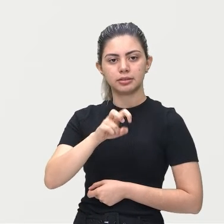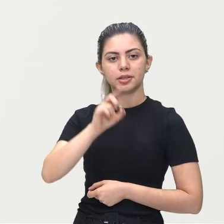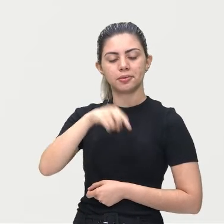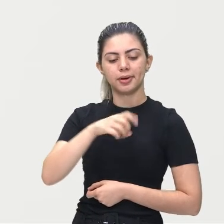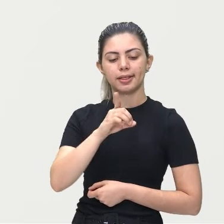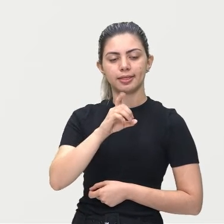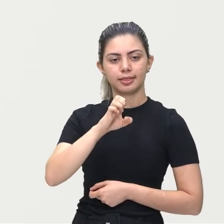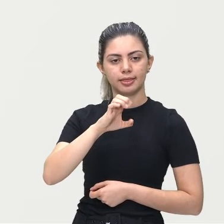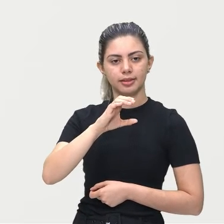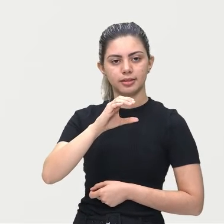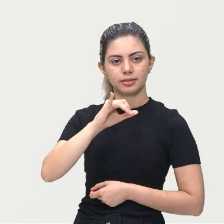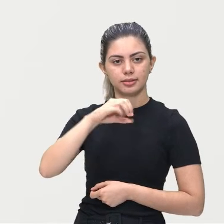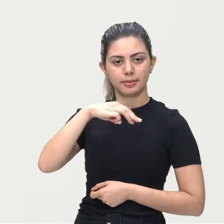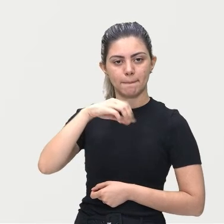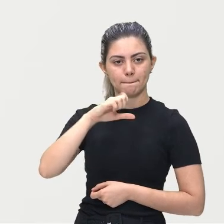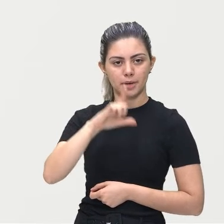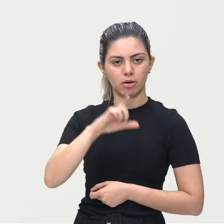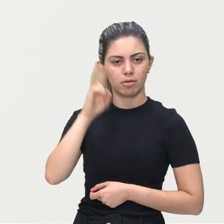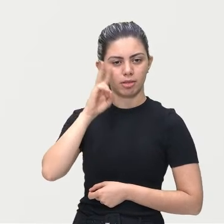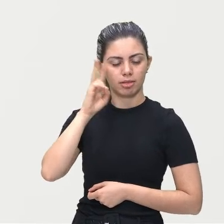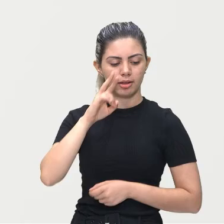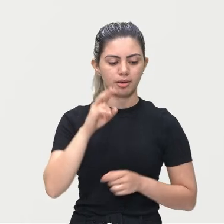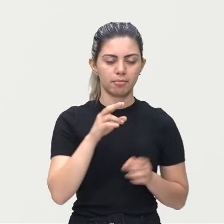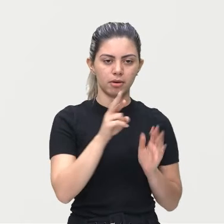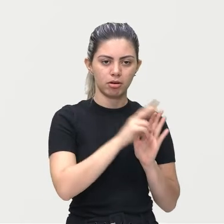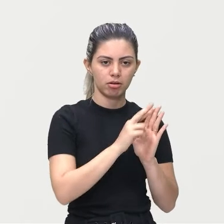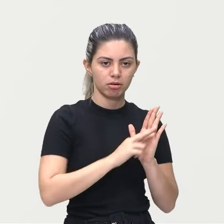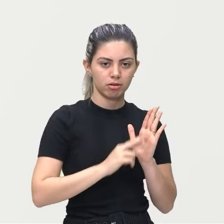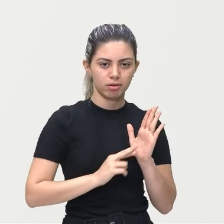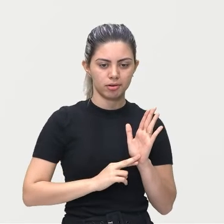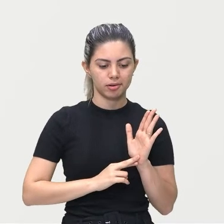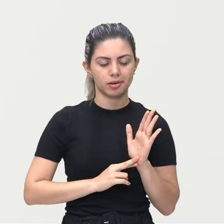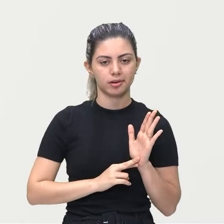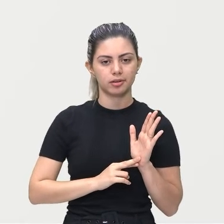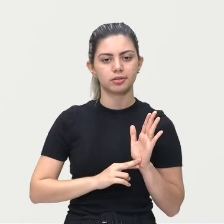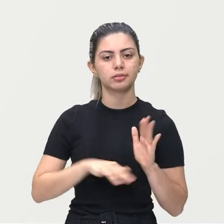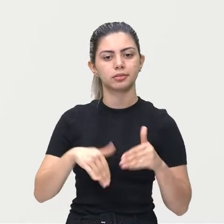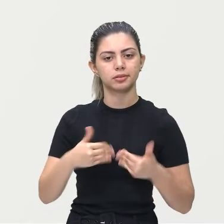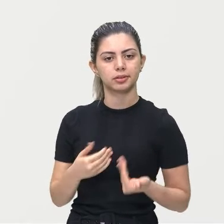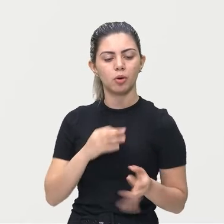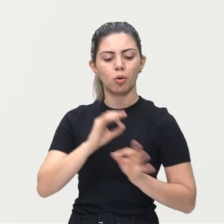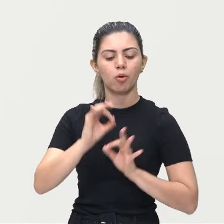as regrinhas que nós vimos anteriormente, né, eu tenho aqui, ó,